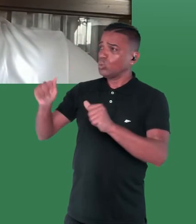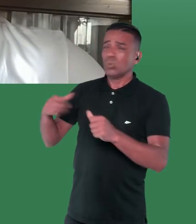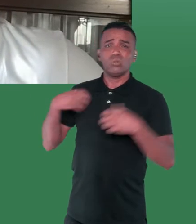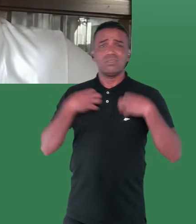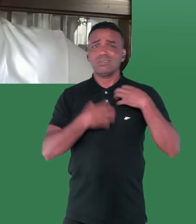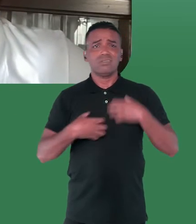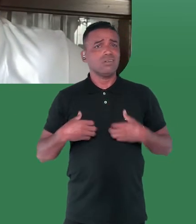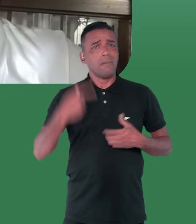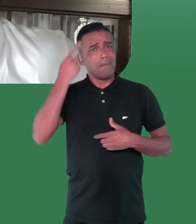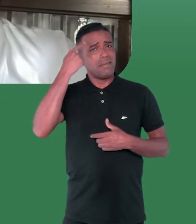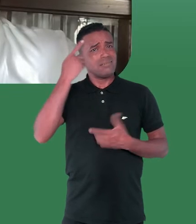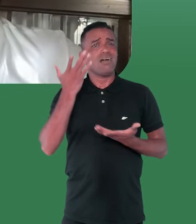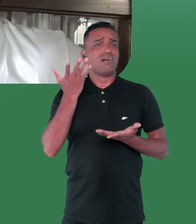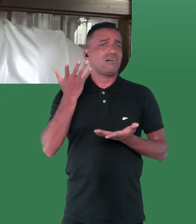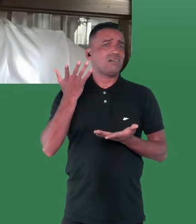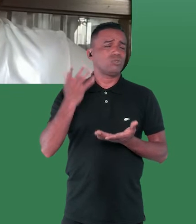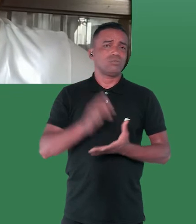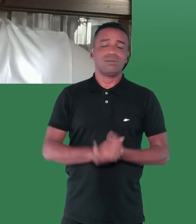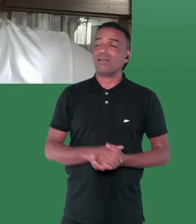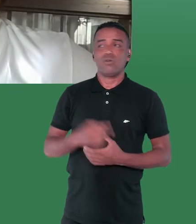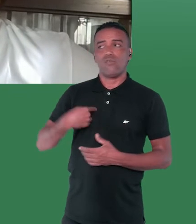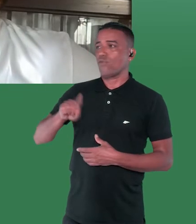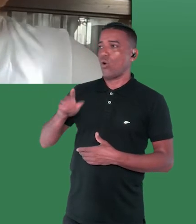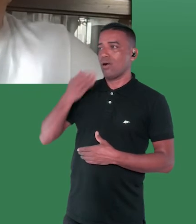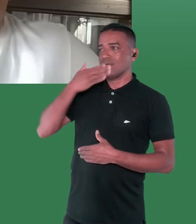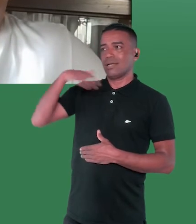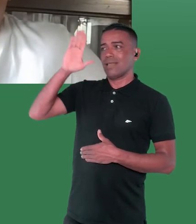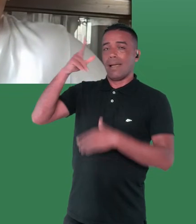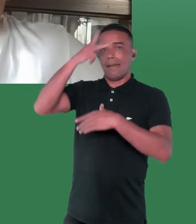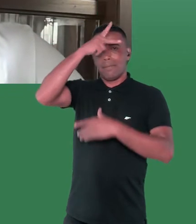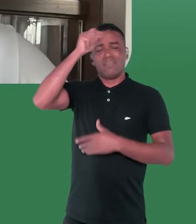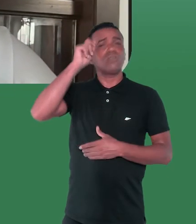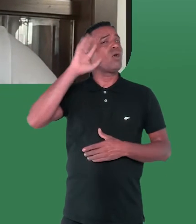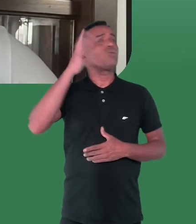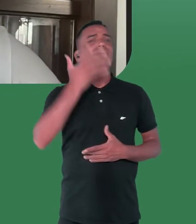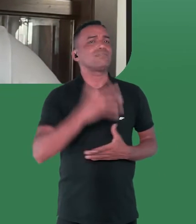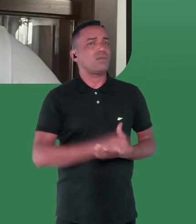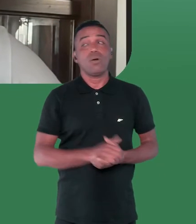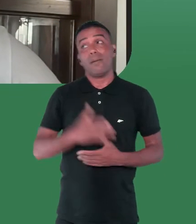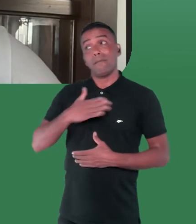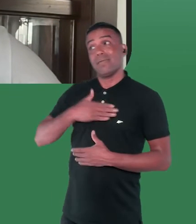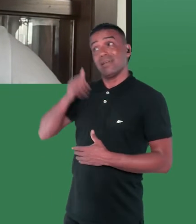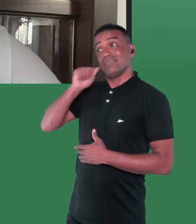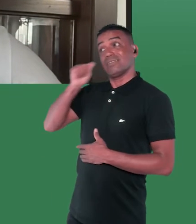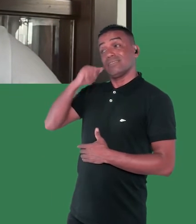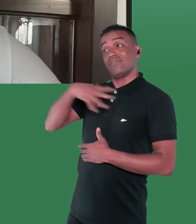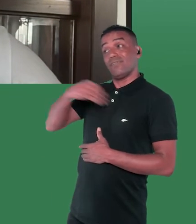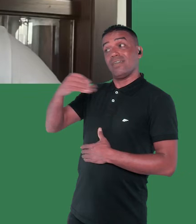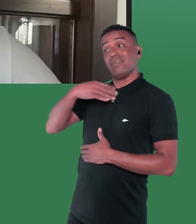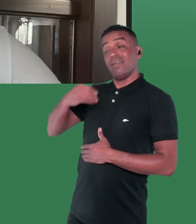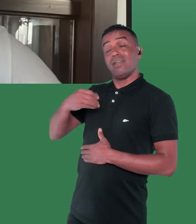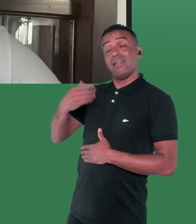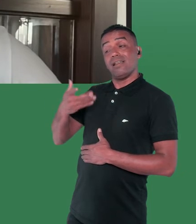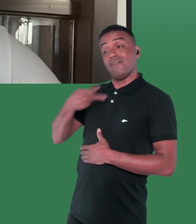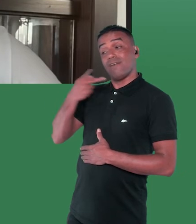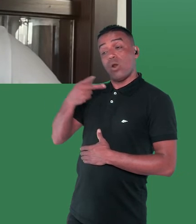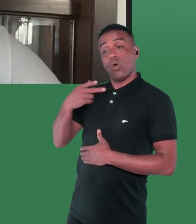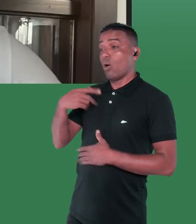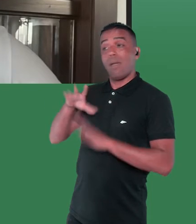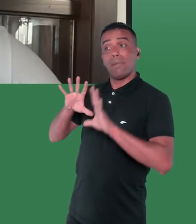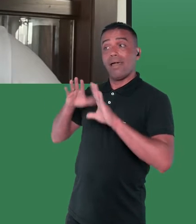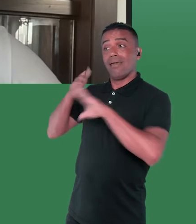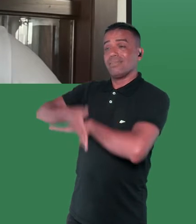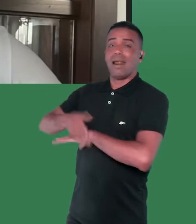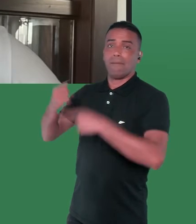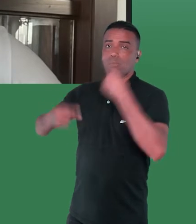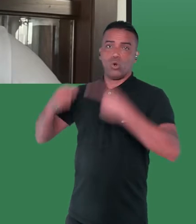frustrados, a gente já estava pensando nisso e tudo. Eu falei, eu não vou mais. Mas o que aconteceu? Eu falei, as minhas filhas me chamaram no cantor, falaram que não é para mexer com isso e tudo.